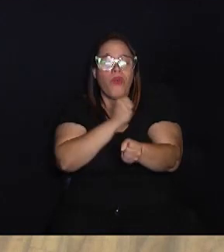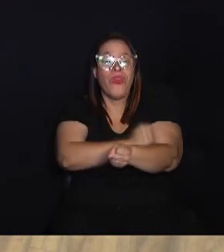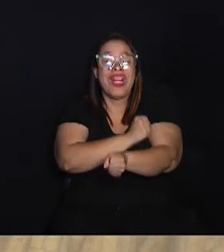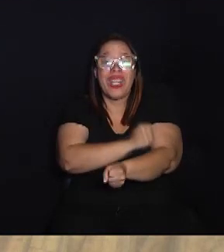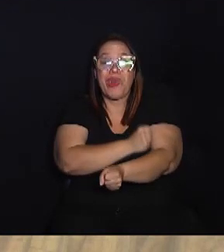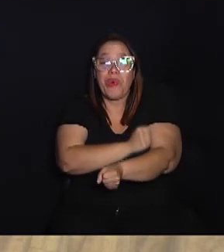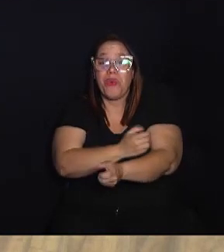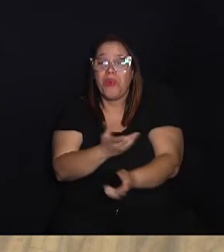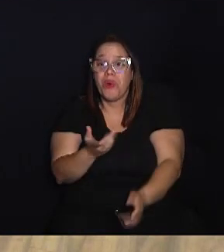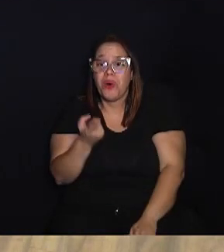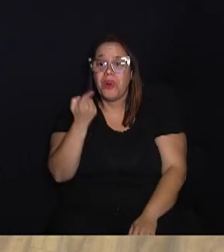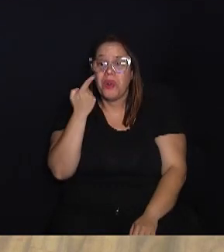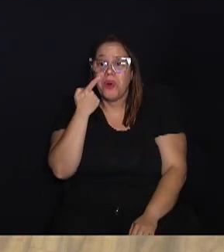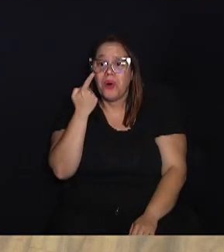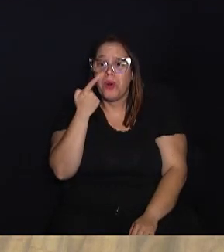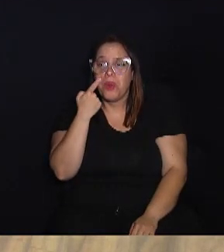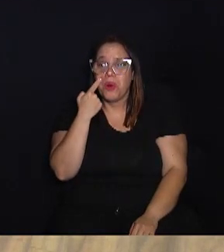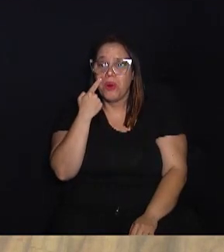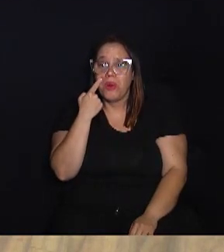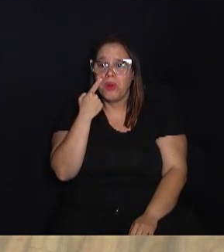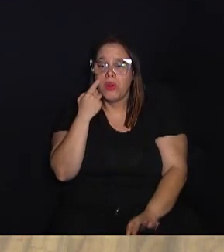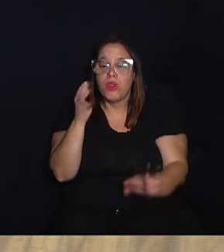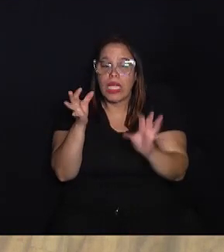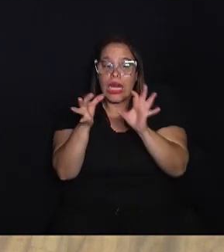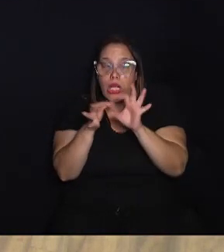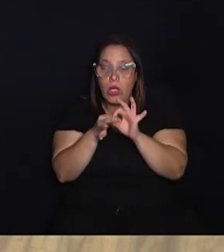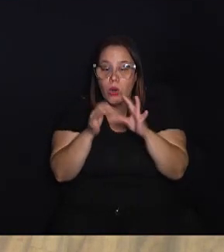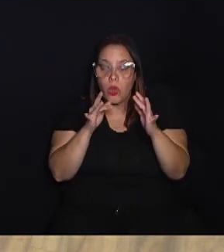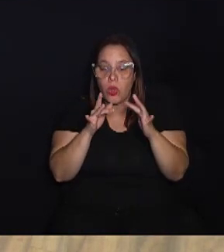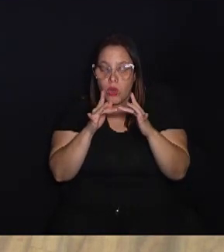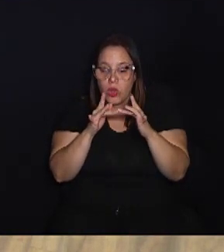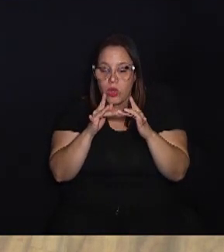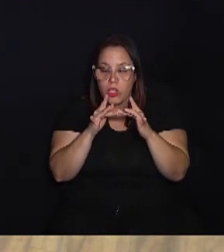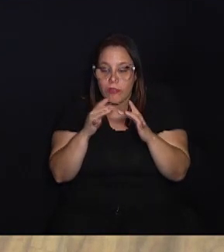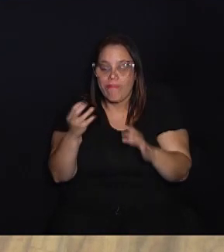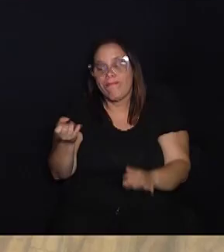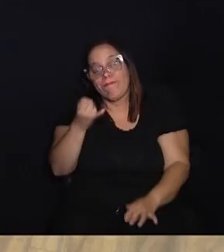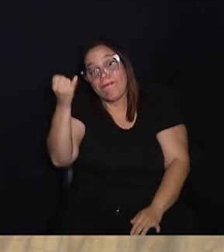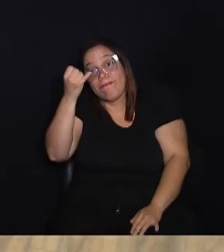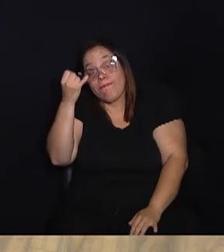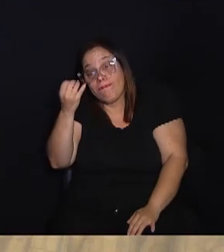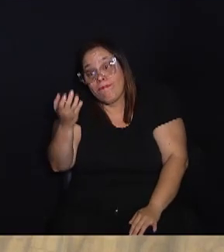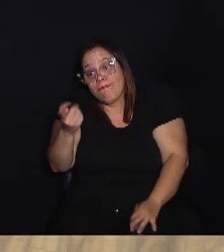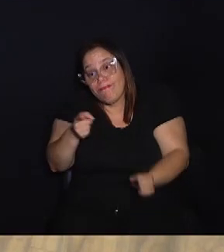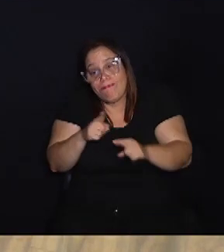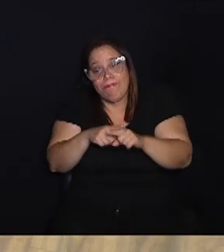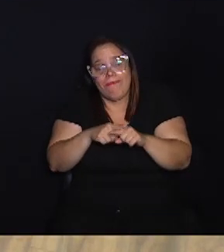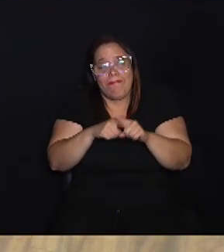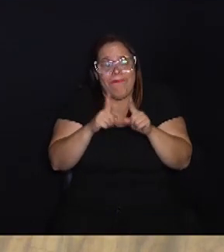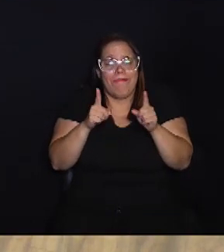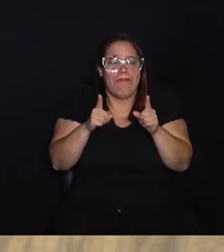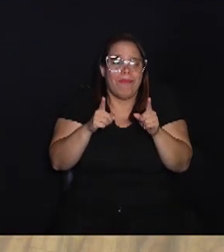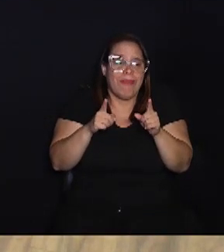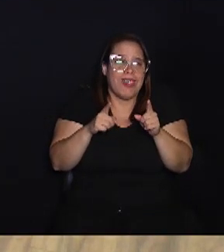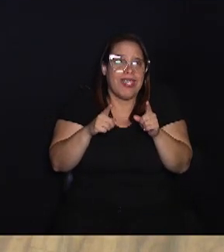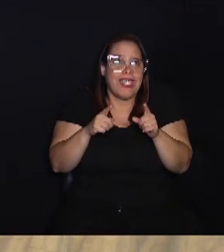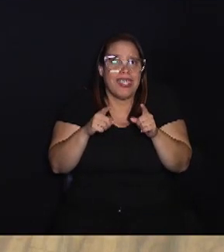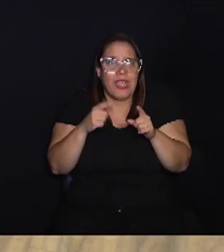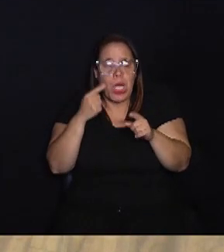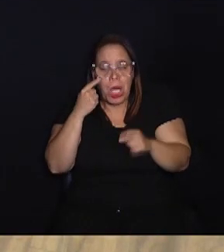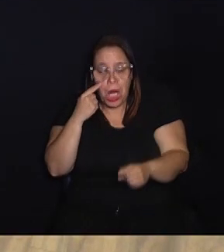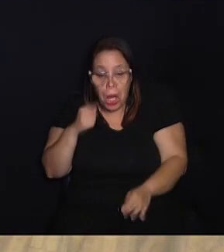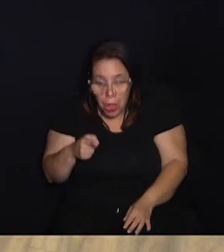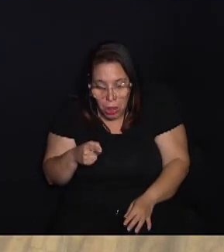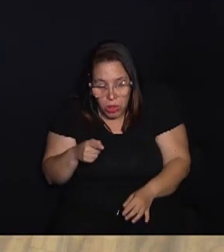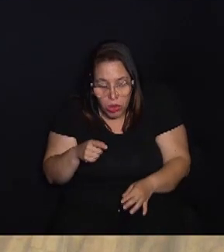acho que mostra que todo mundo está conectado, tem a sua importância, mas toda hora você tem que olhar lá para ver